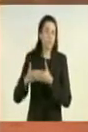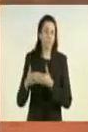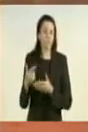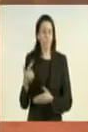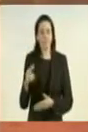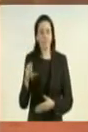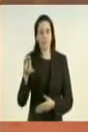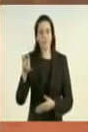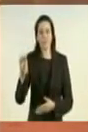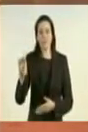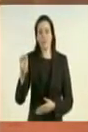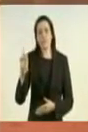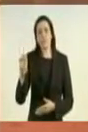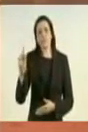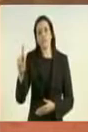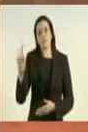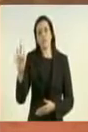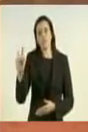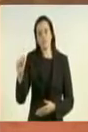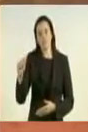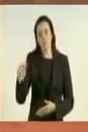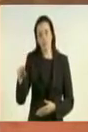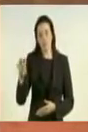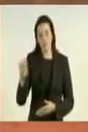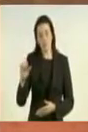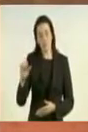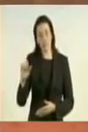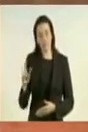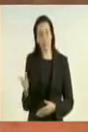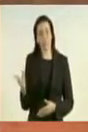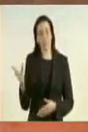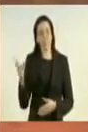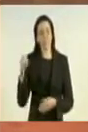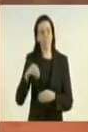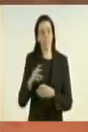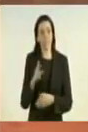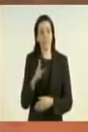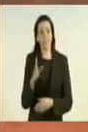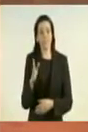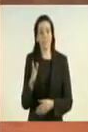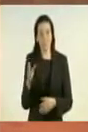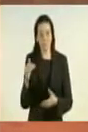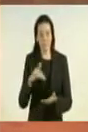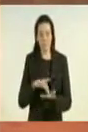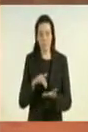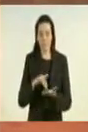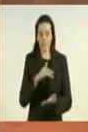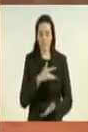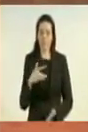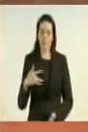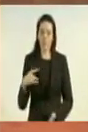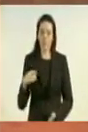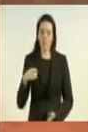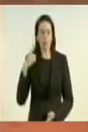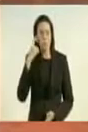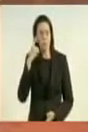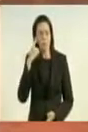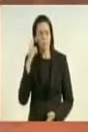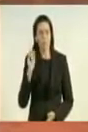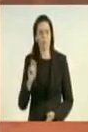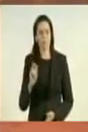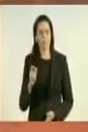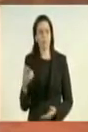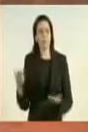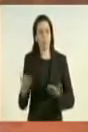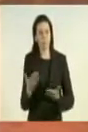publicada, destacar que além de arcar com responsabilidades do governo anterior, pagando justamente essas